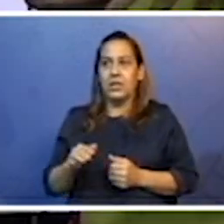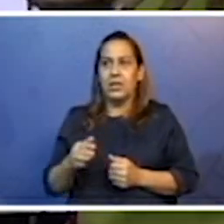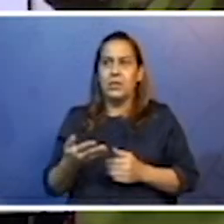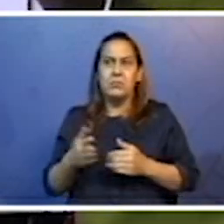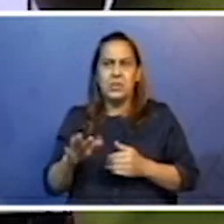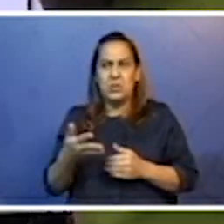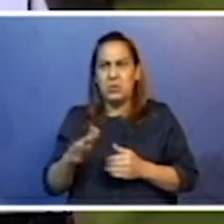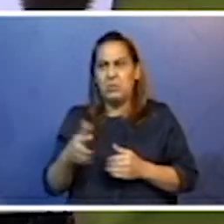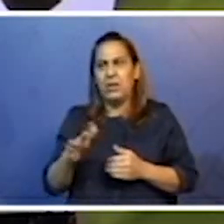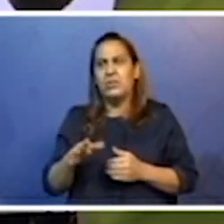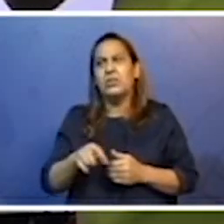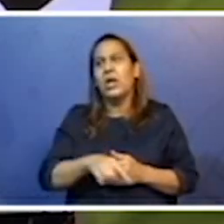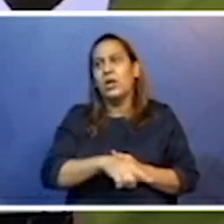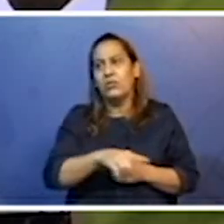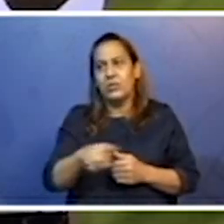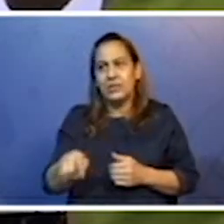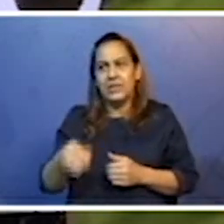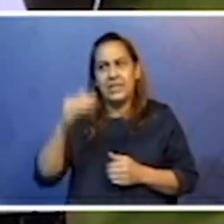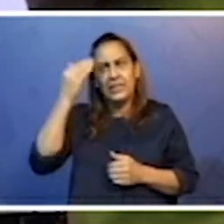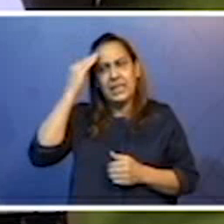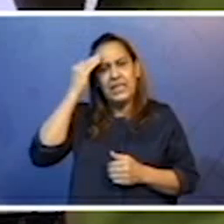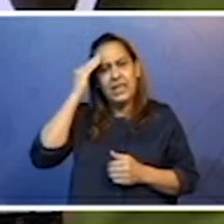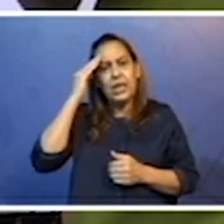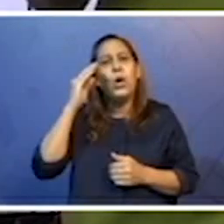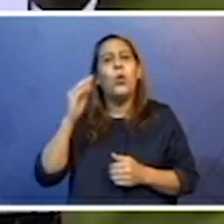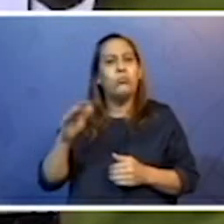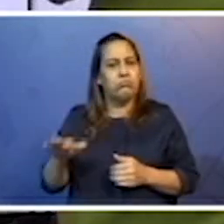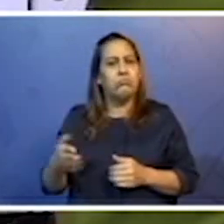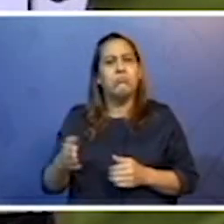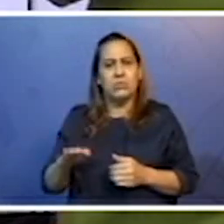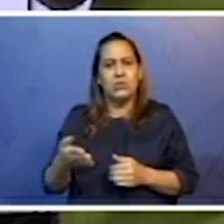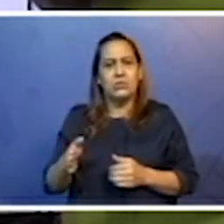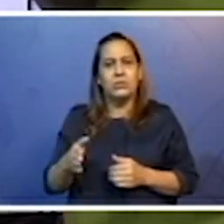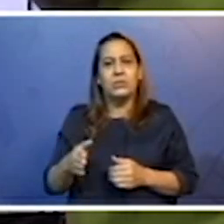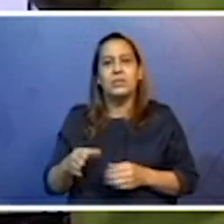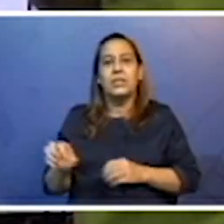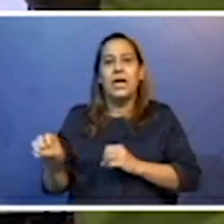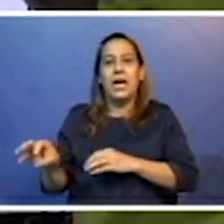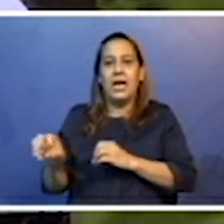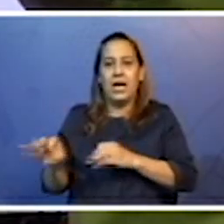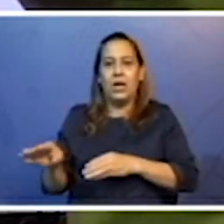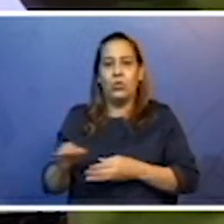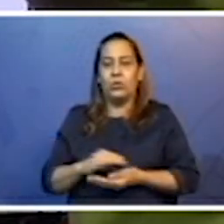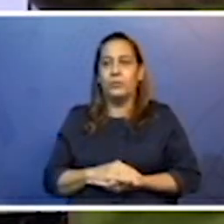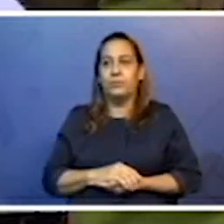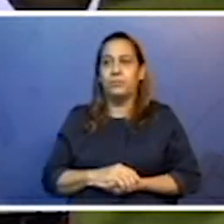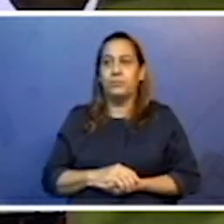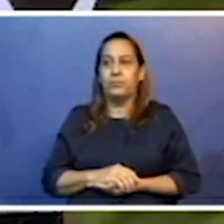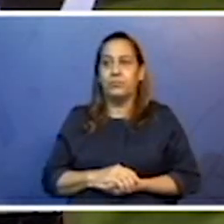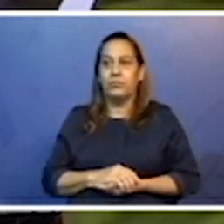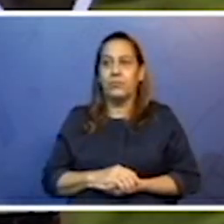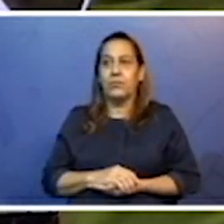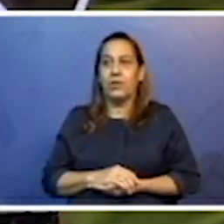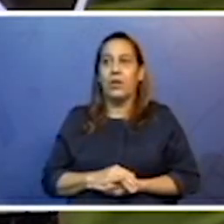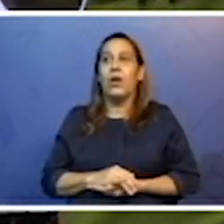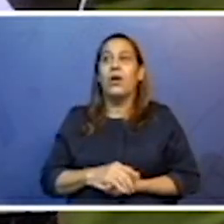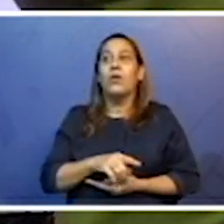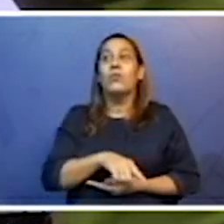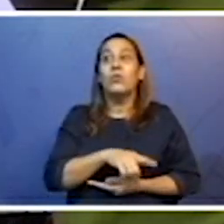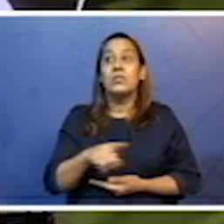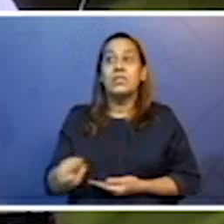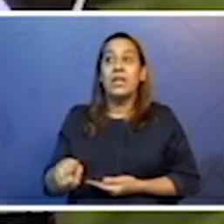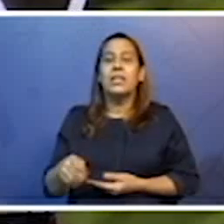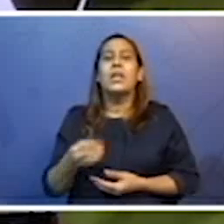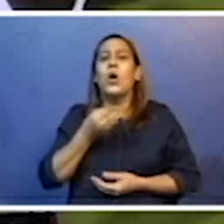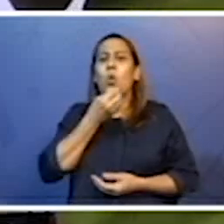estiverem próximos, quer dizer que você entendeu bem a última aula e a aula de hoje, quer dizer que você está